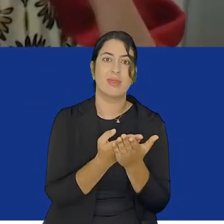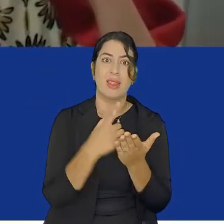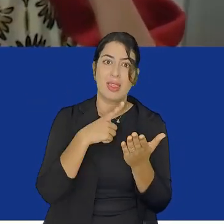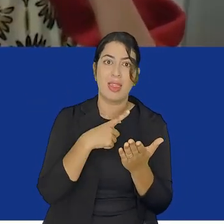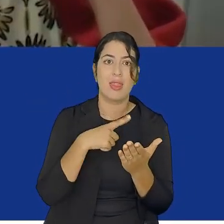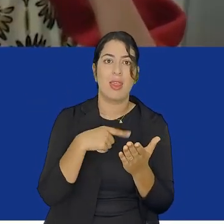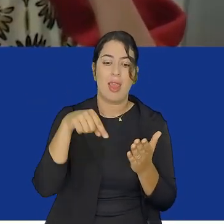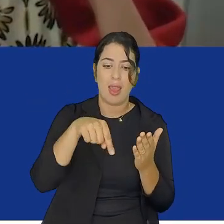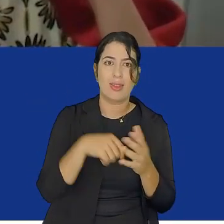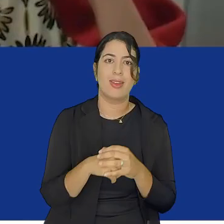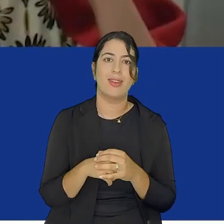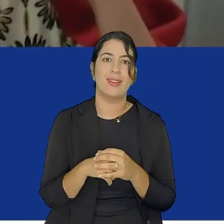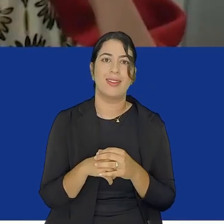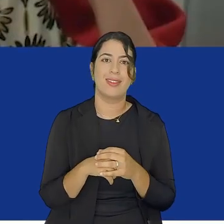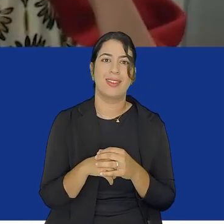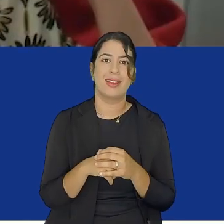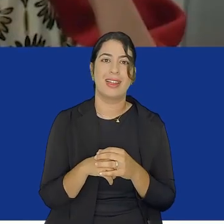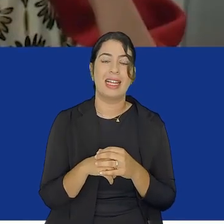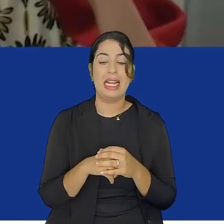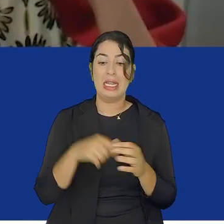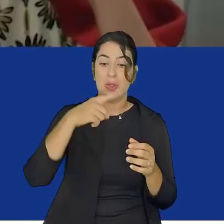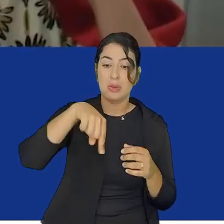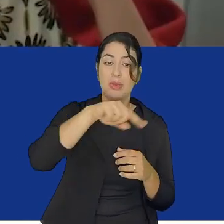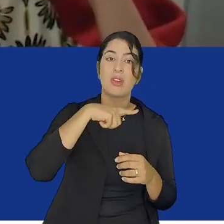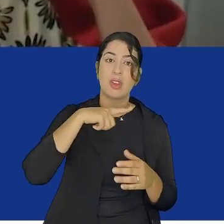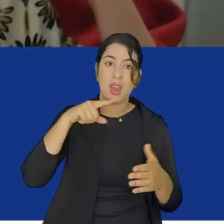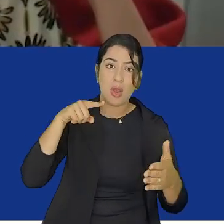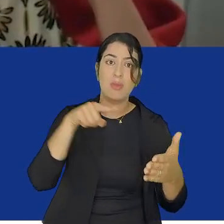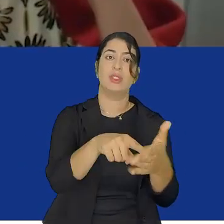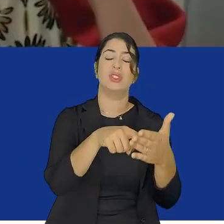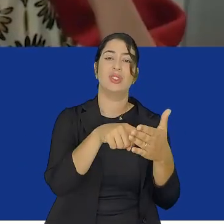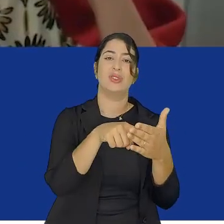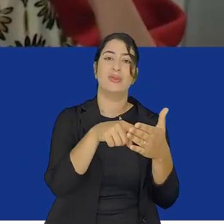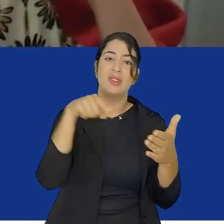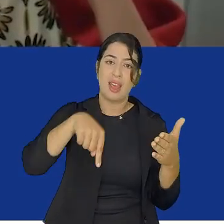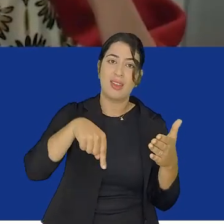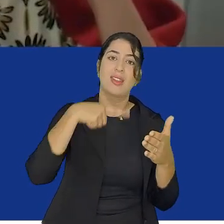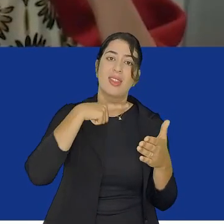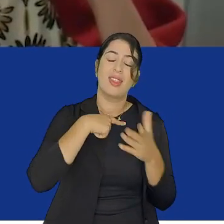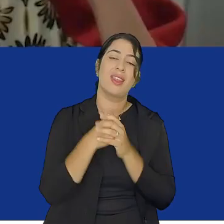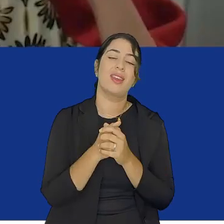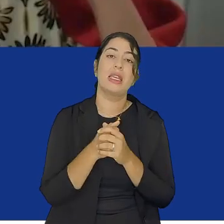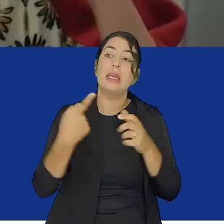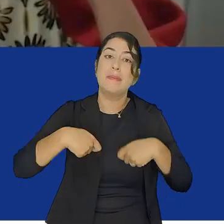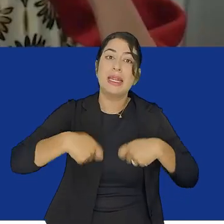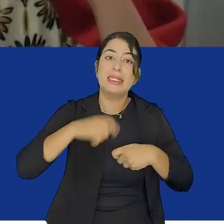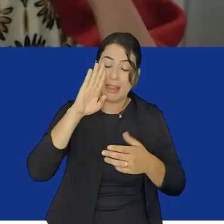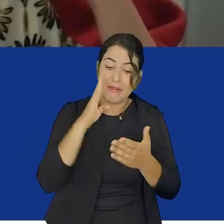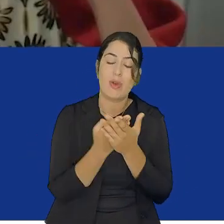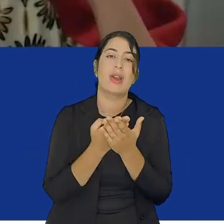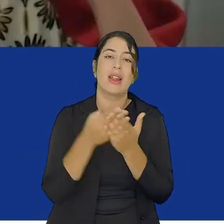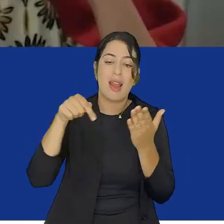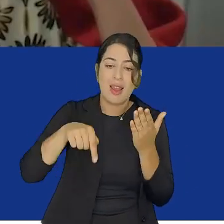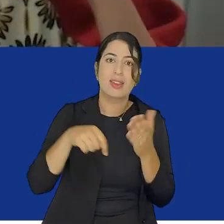uma missão diante da sociedade, diante um do outro, que você venha sem fé. Porque sem fé, nessa condição, né?